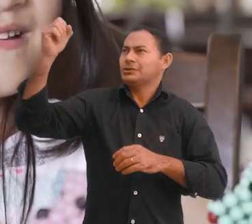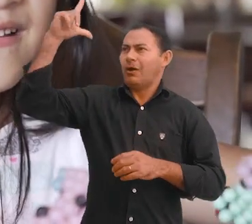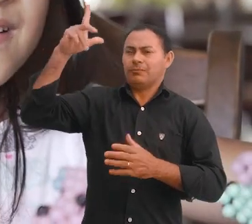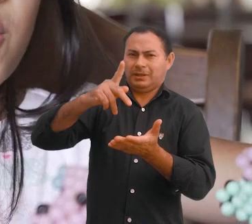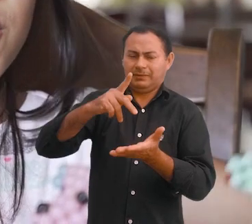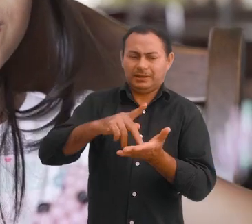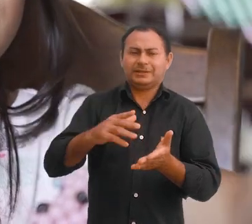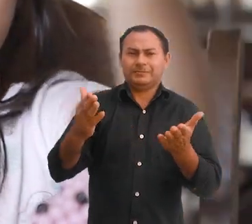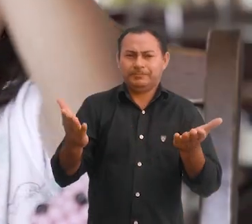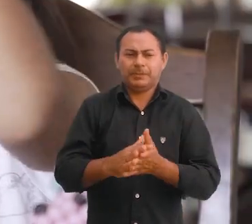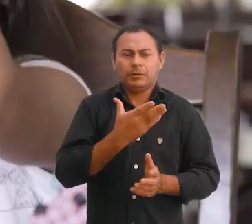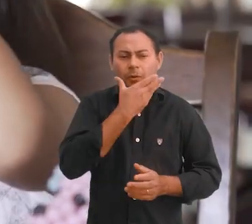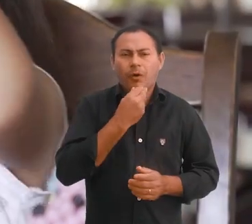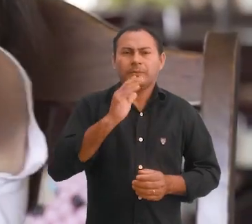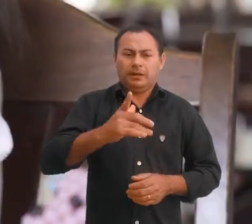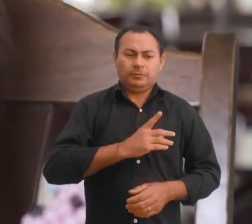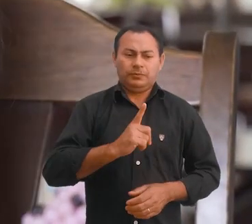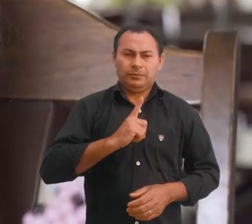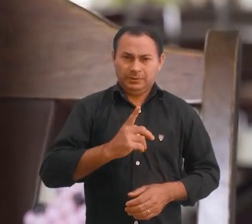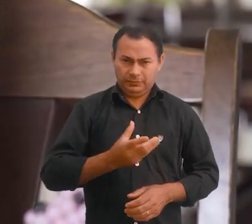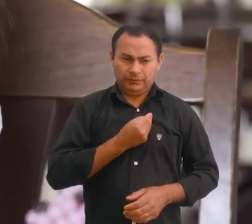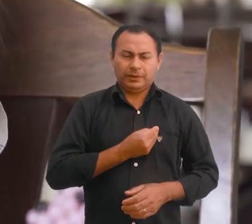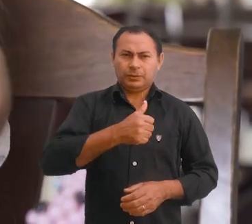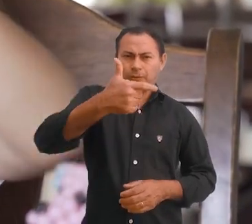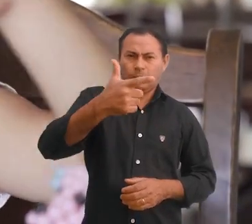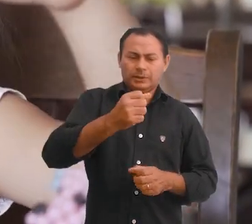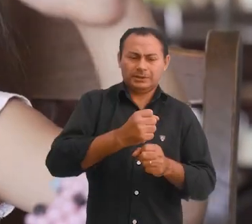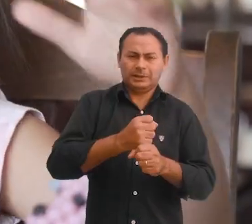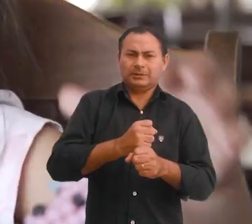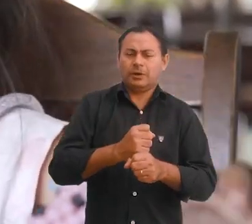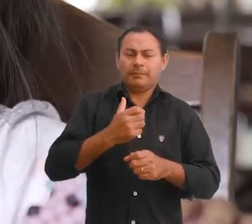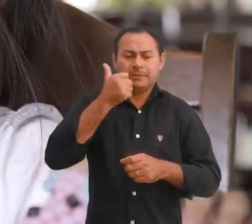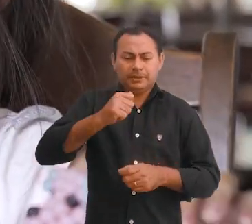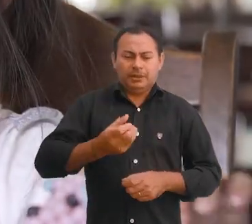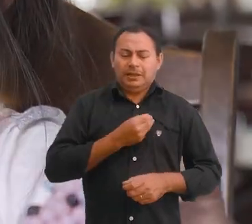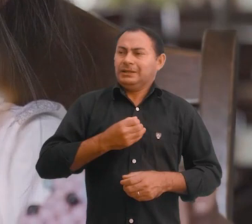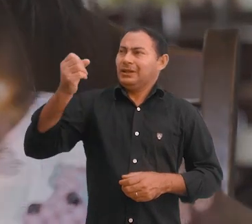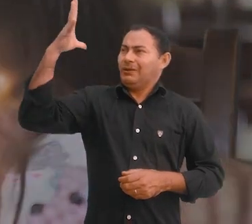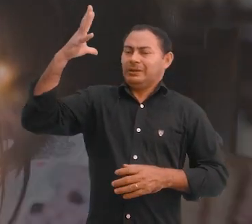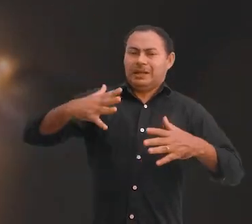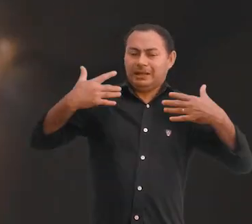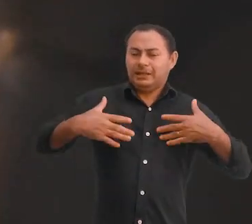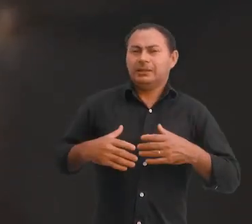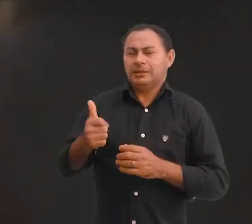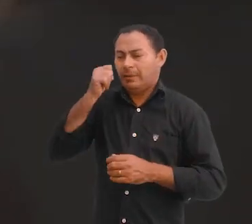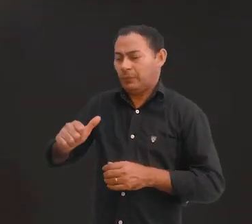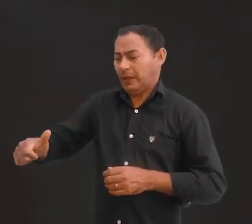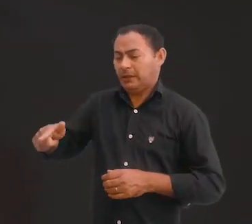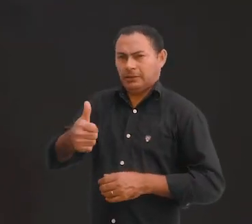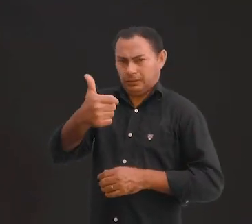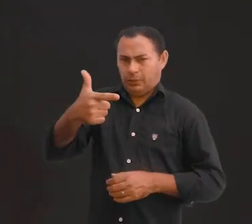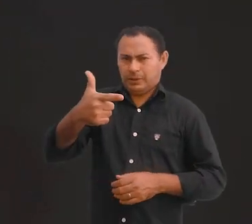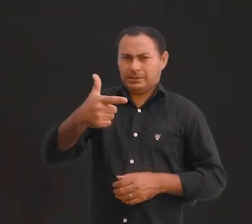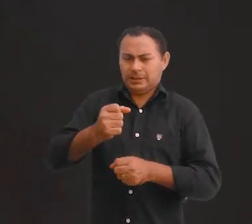dias de sol, essa é a verdade. Aquele homem já tinha vivido 12 anos com sua menina cheia de luz, enquanto a mulher havia